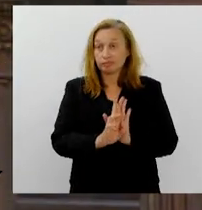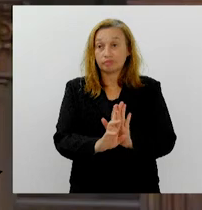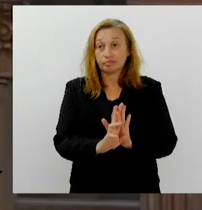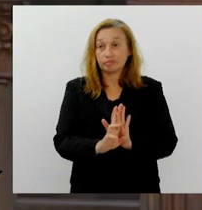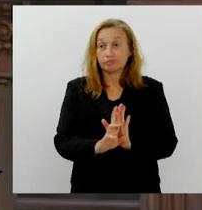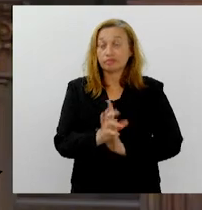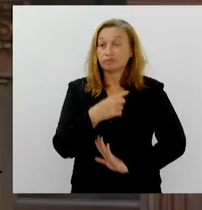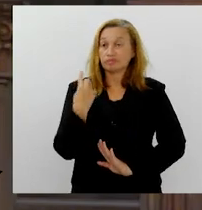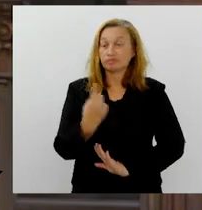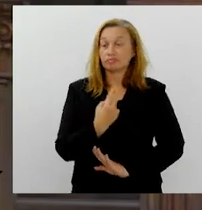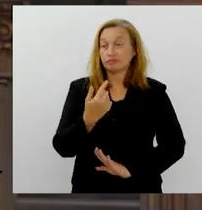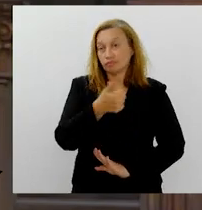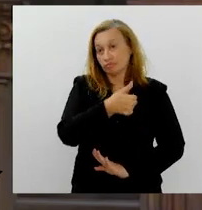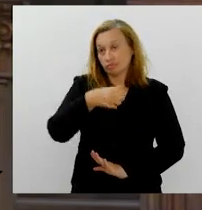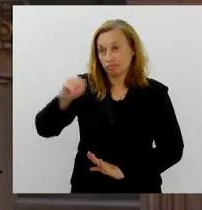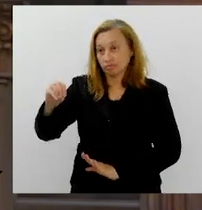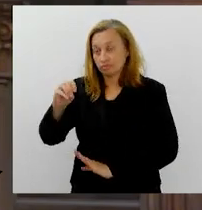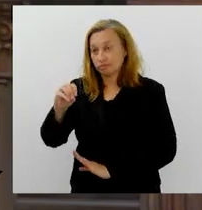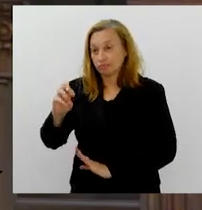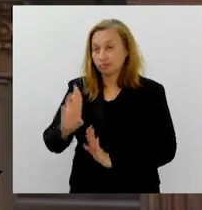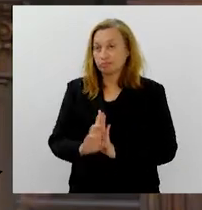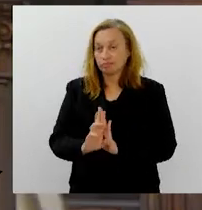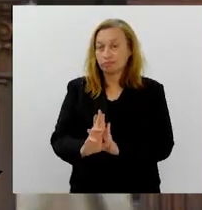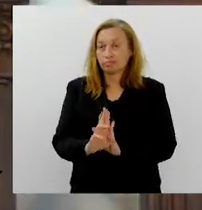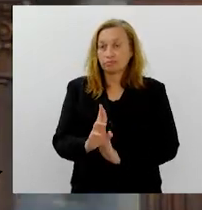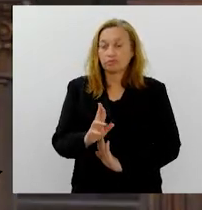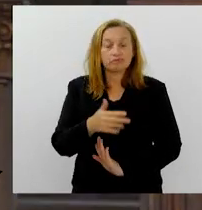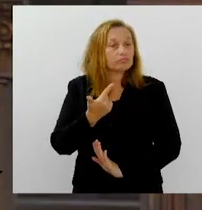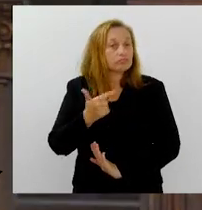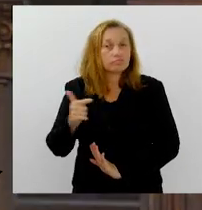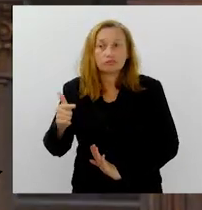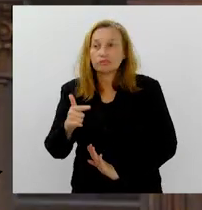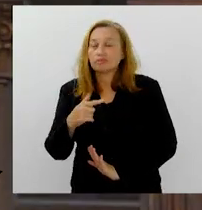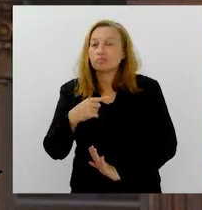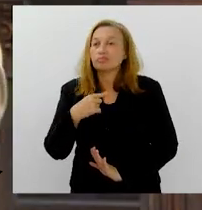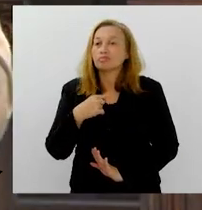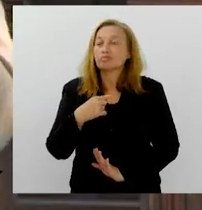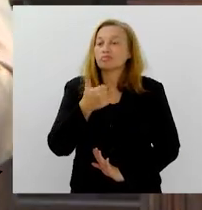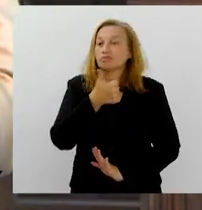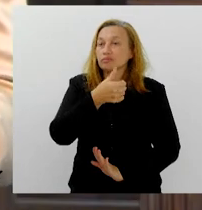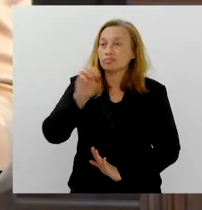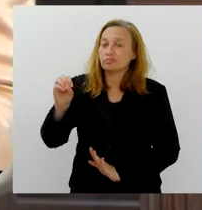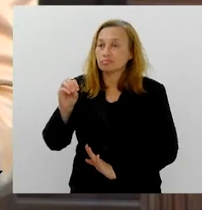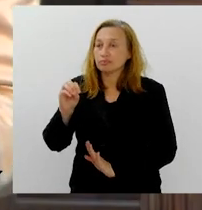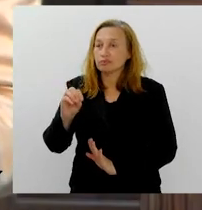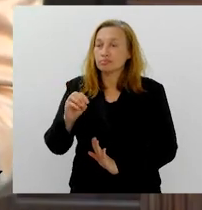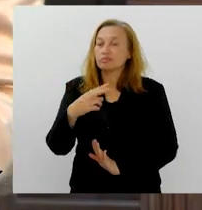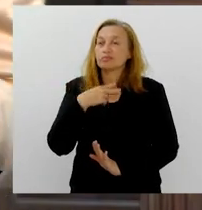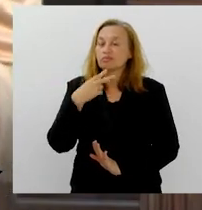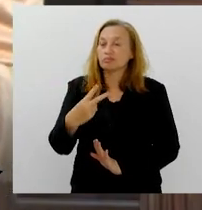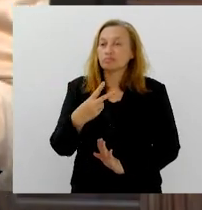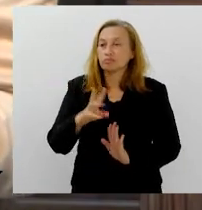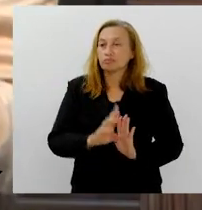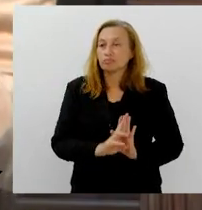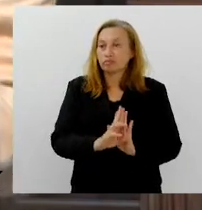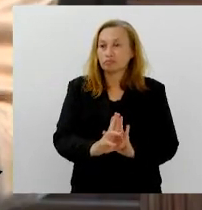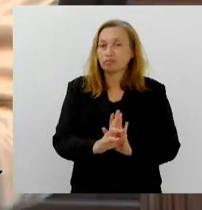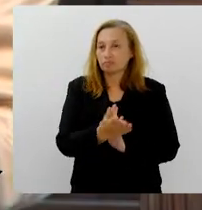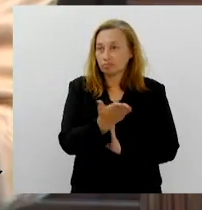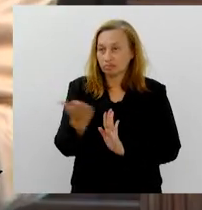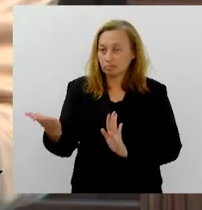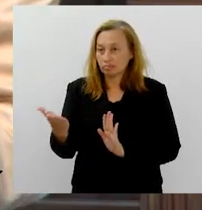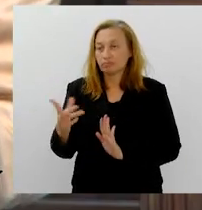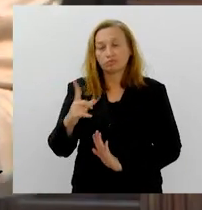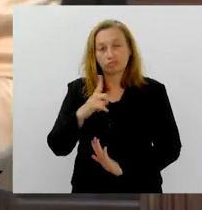somos 100, eu não teria 100 vozes para representá-los se muito